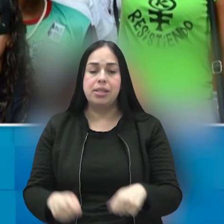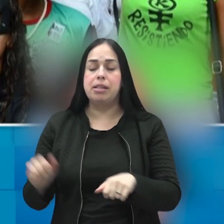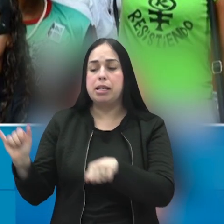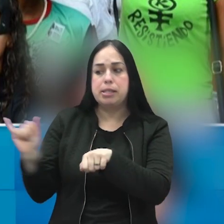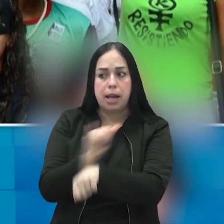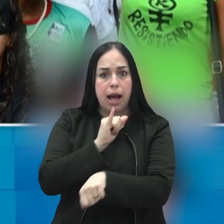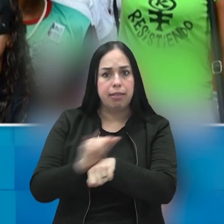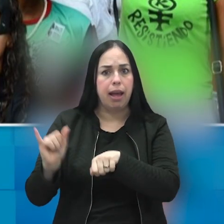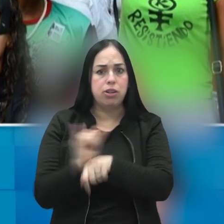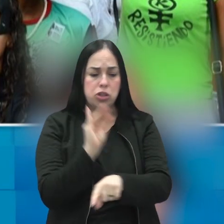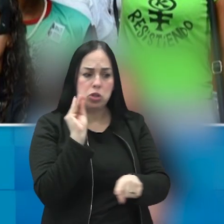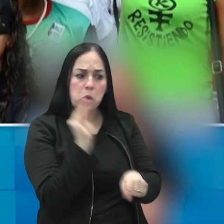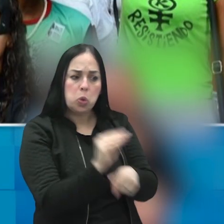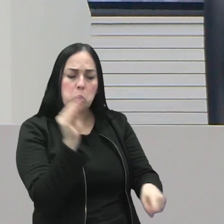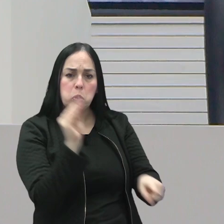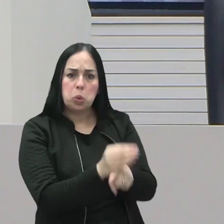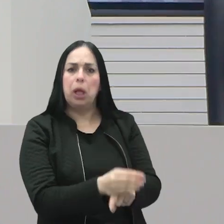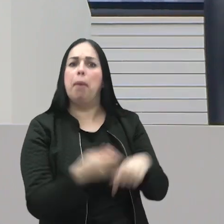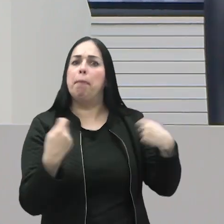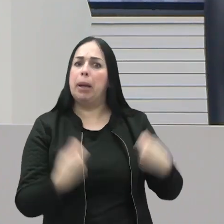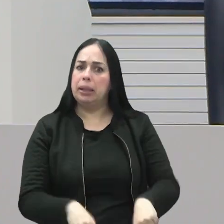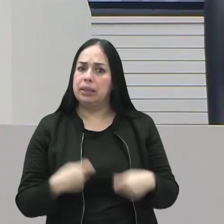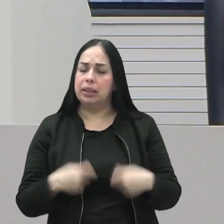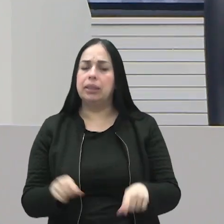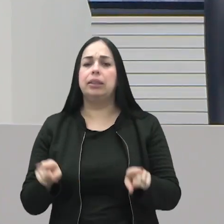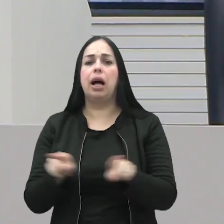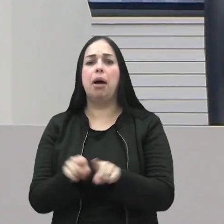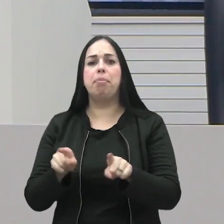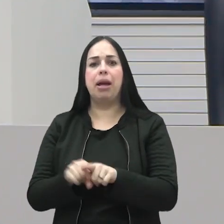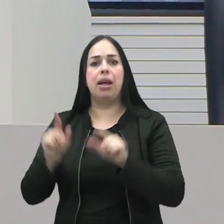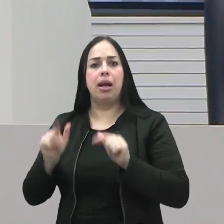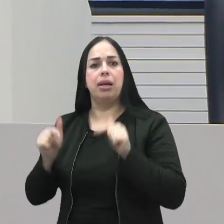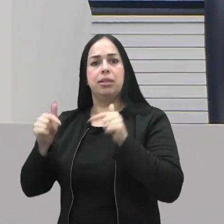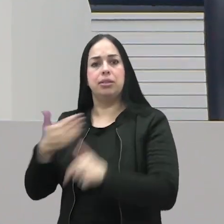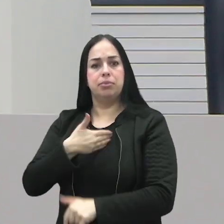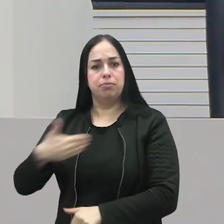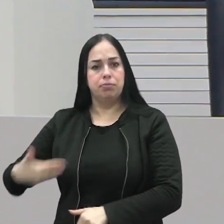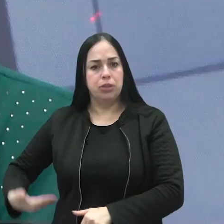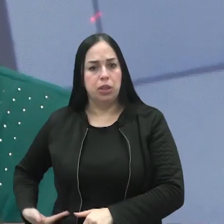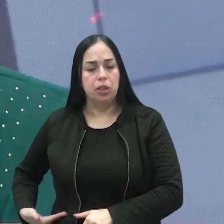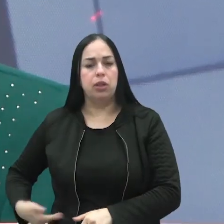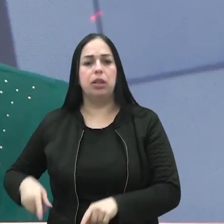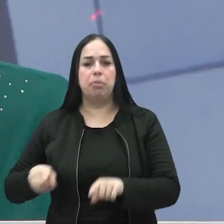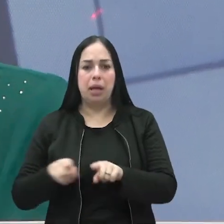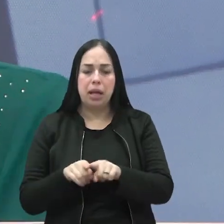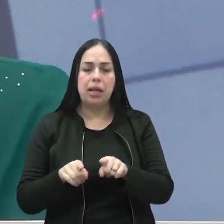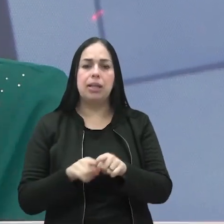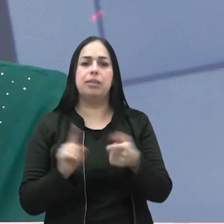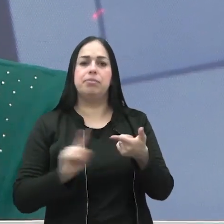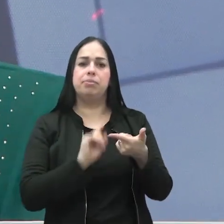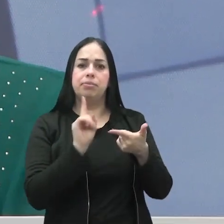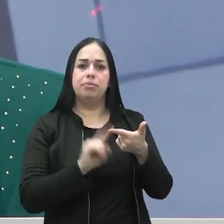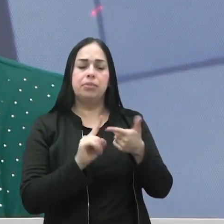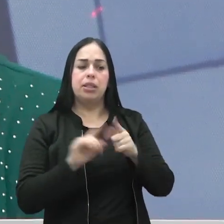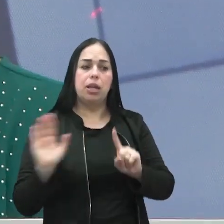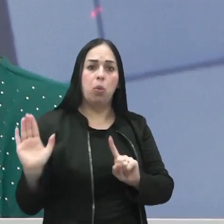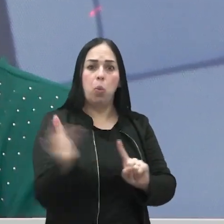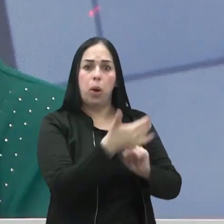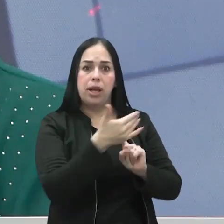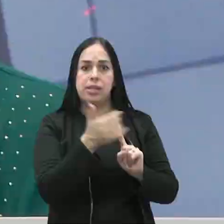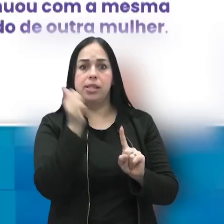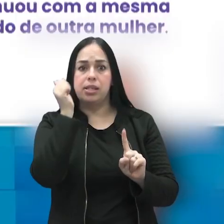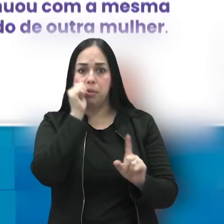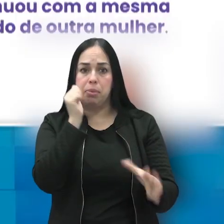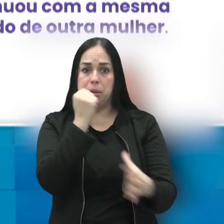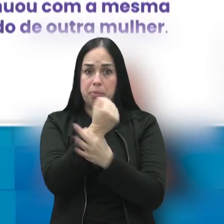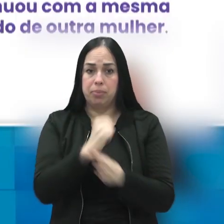eficiência das medidas protetivas e destacou o papel do poder público na garantia dos direitos e segurança das